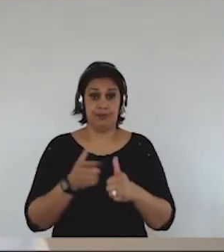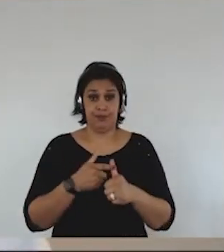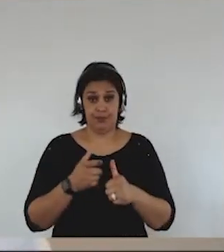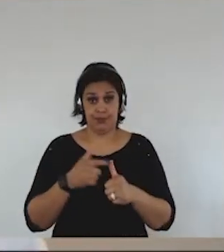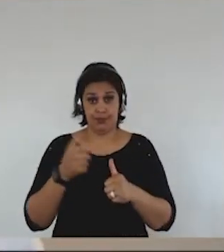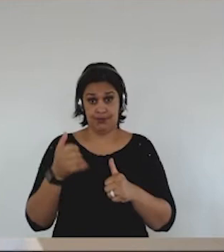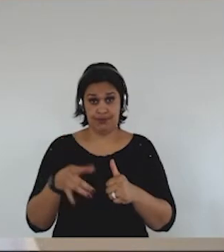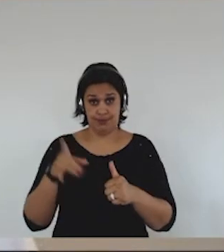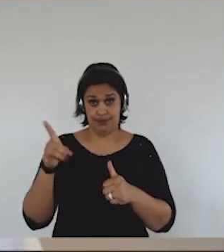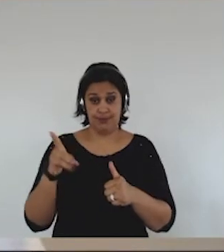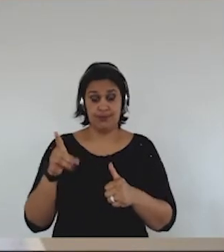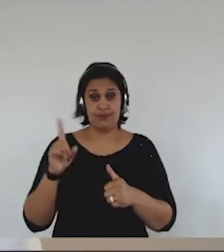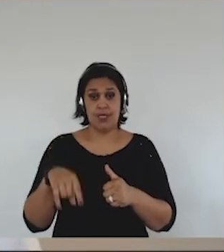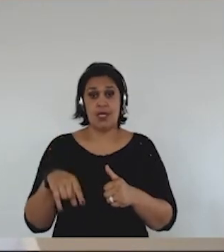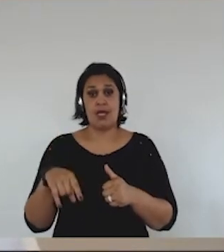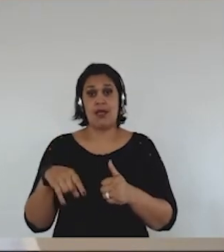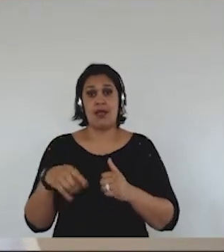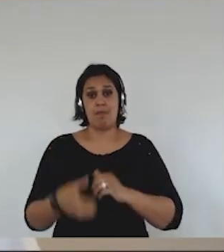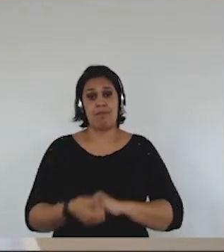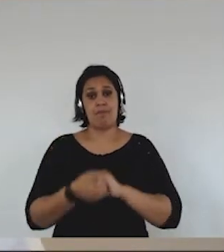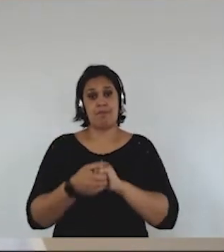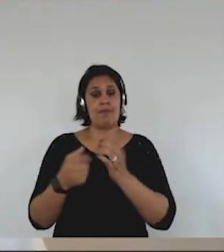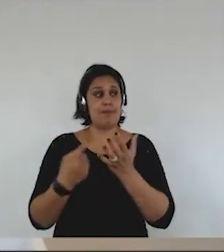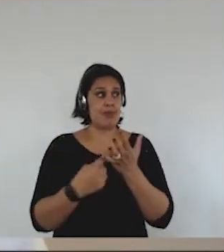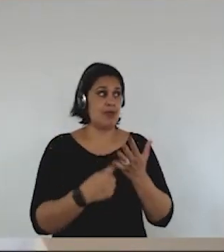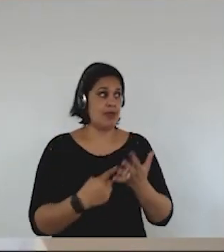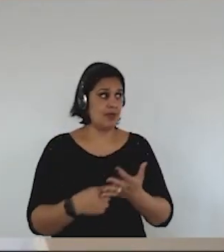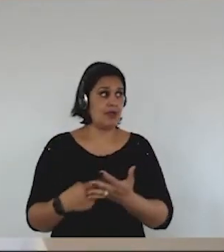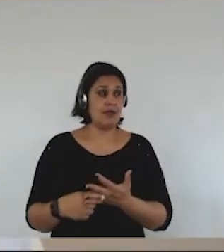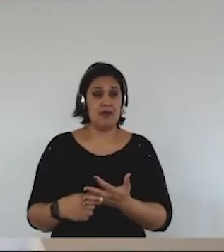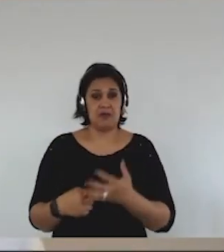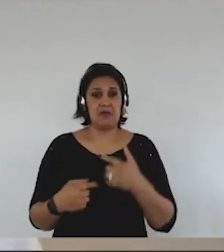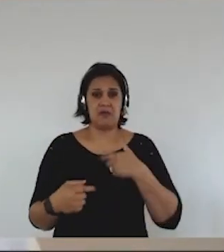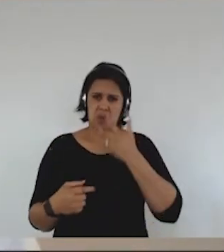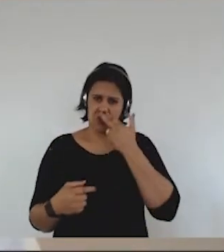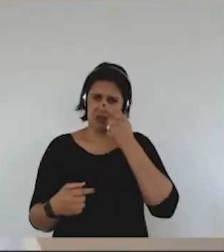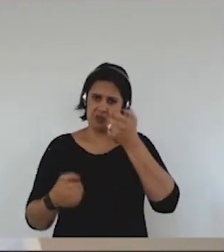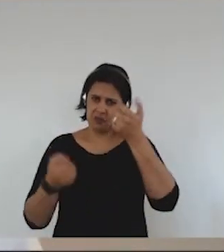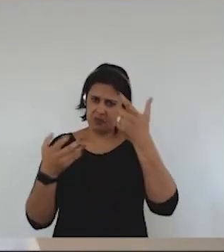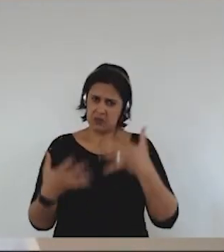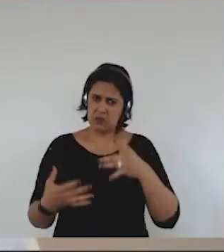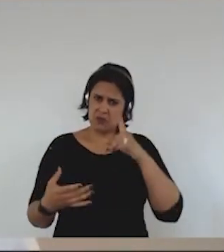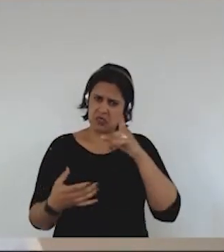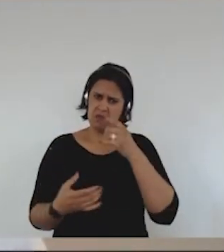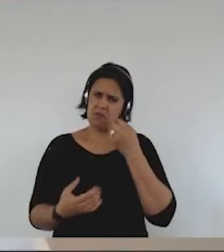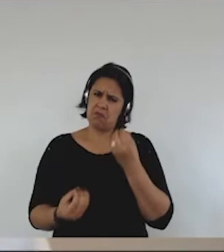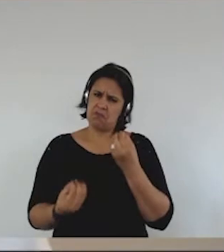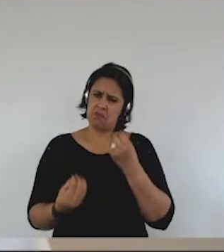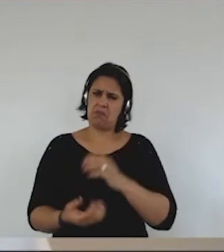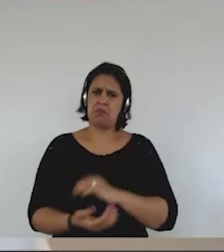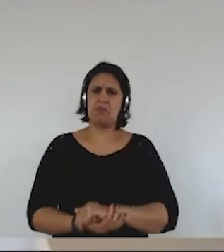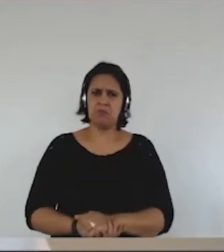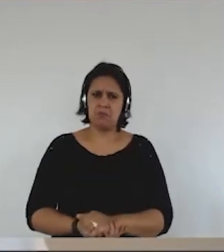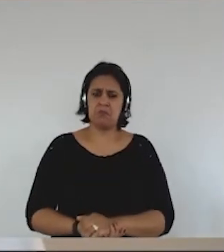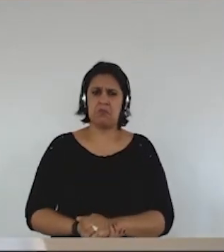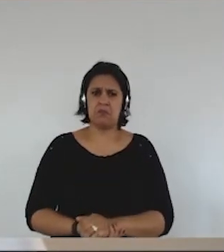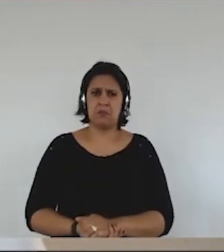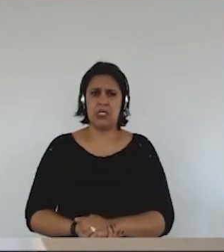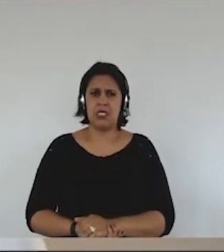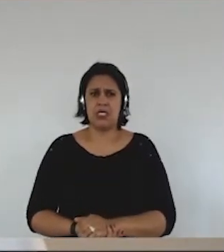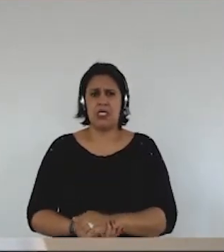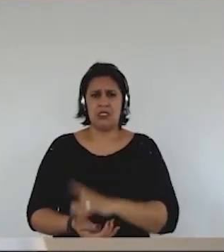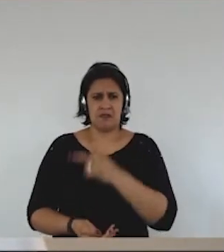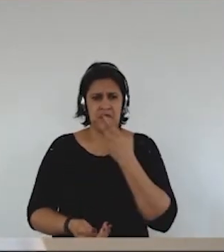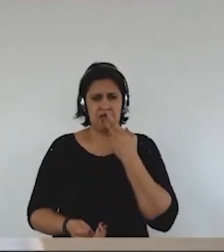achei a sua frase final bastante provocativa, porque o compliance fala, assim, de prevenção. E